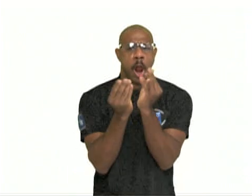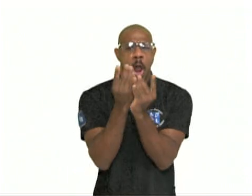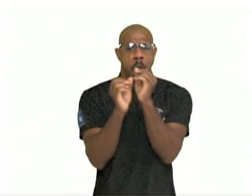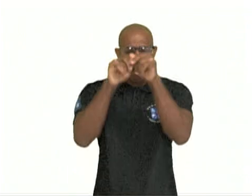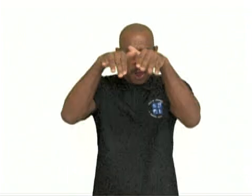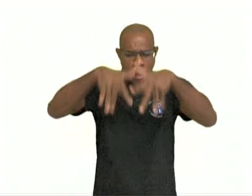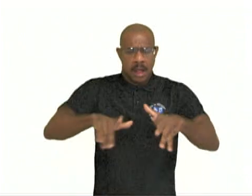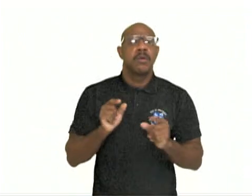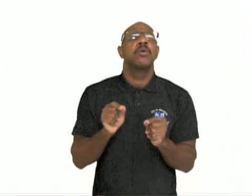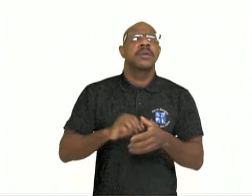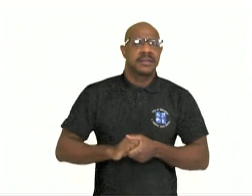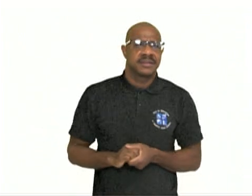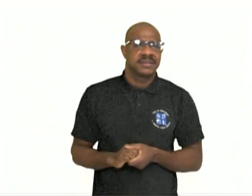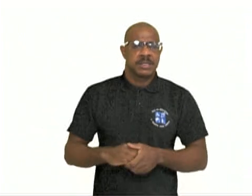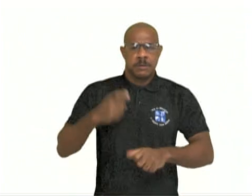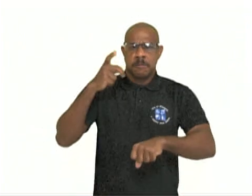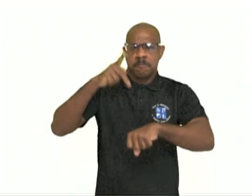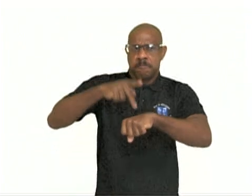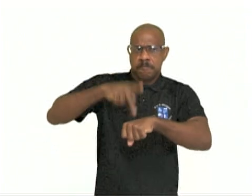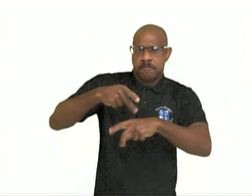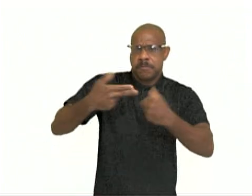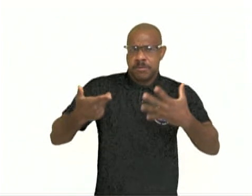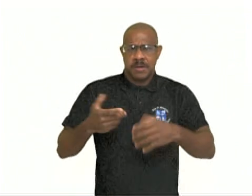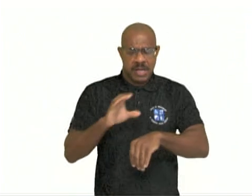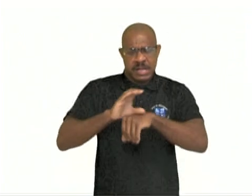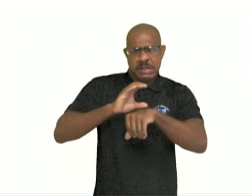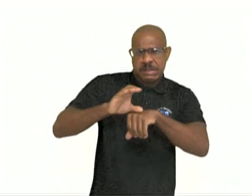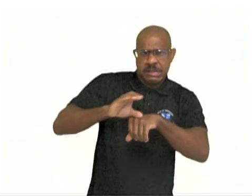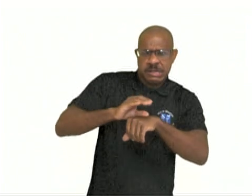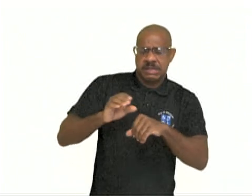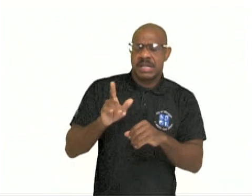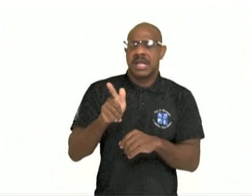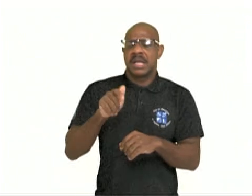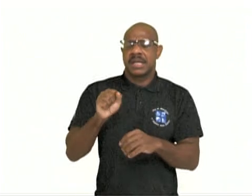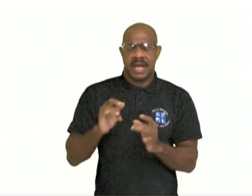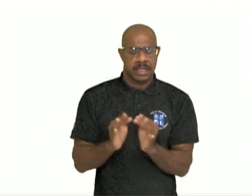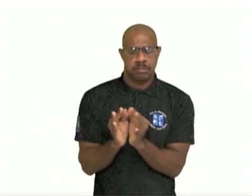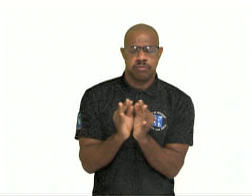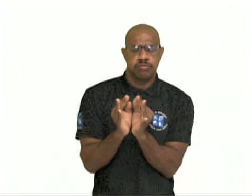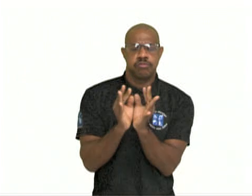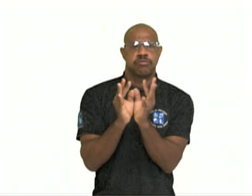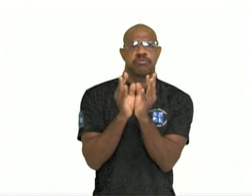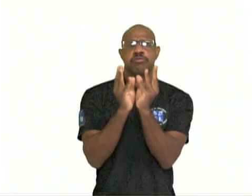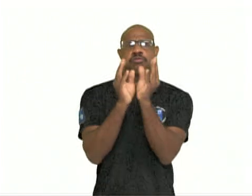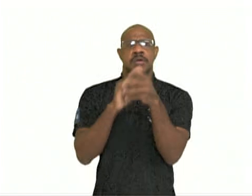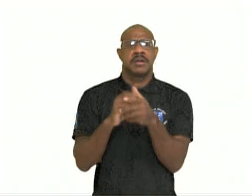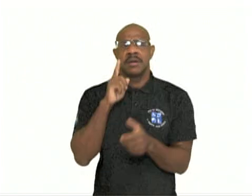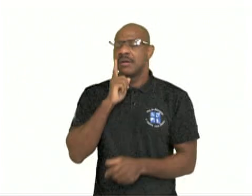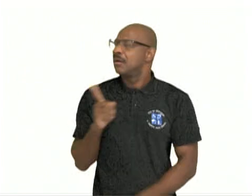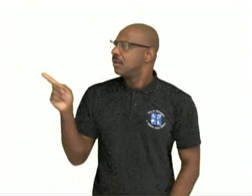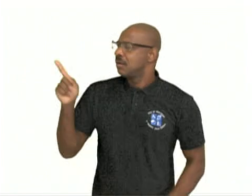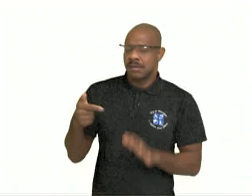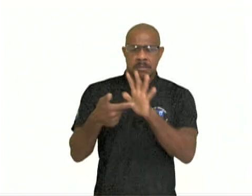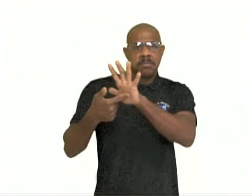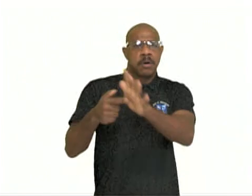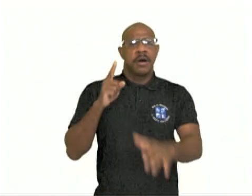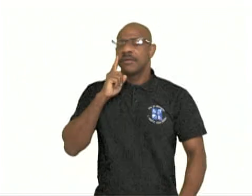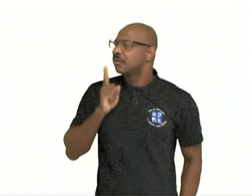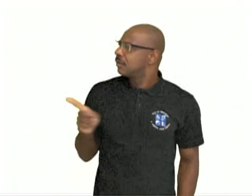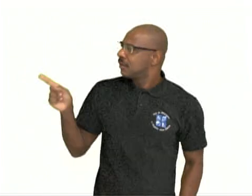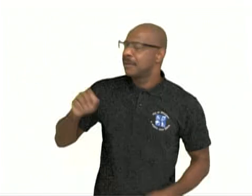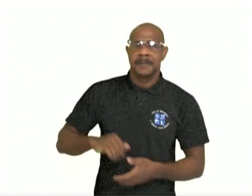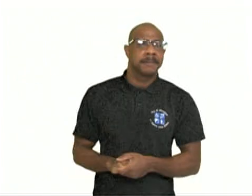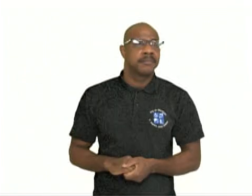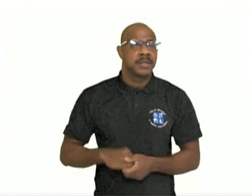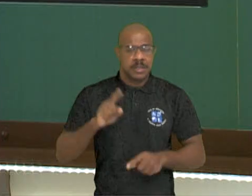material? Fragmentos rochosos, cinzas, gases e rocha fundida, que é o que a imagem está mostrando para nós. Então,